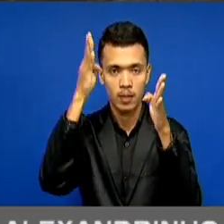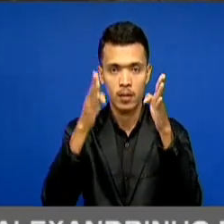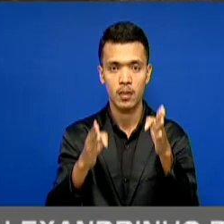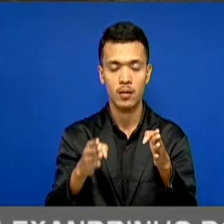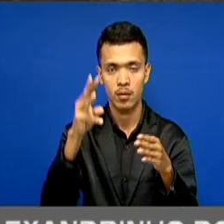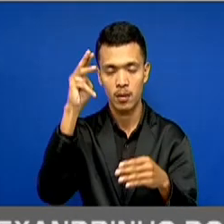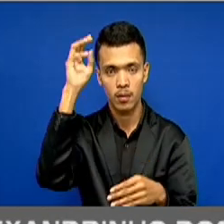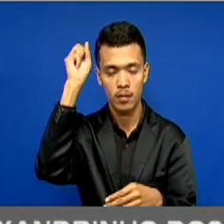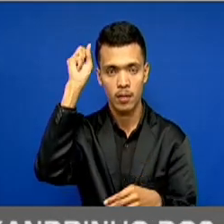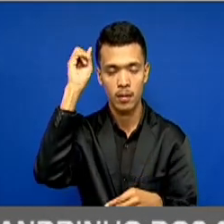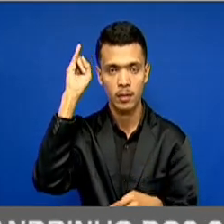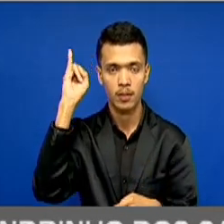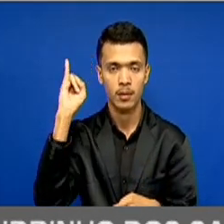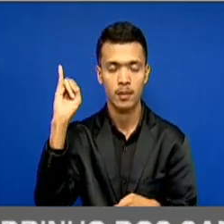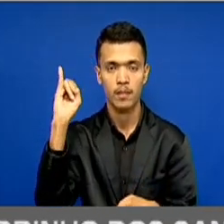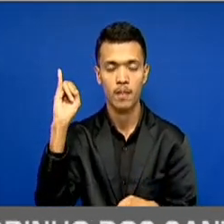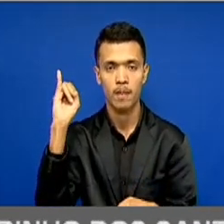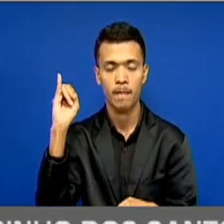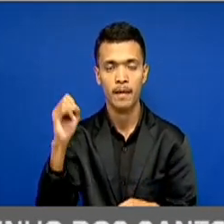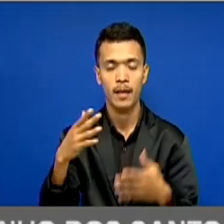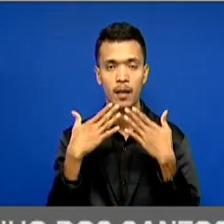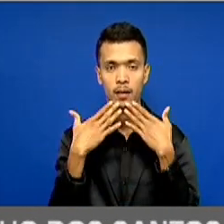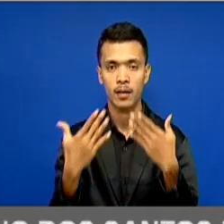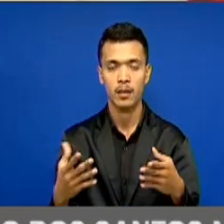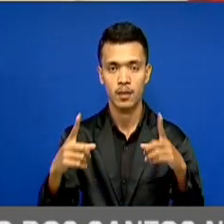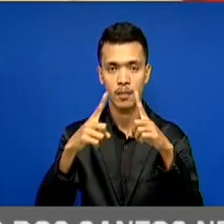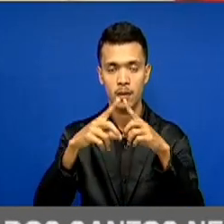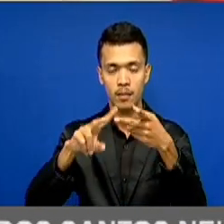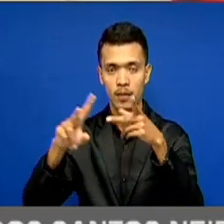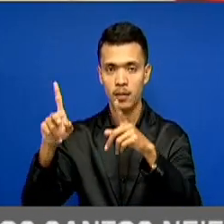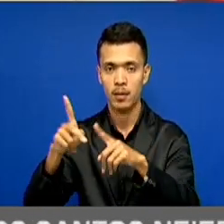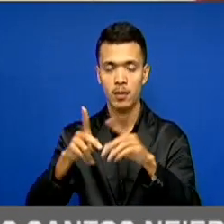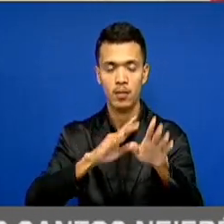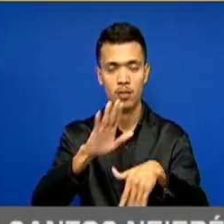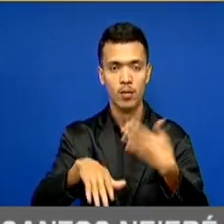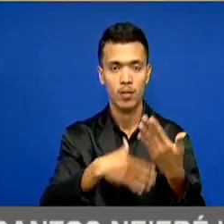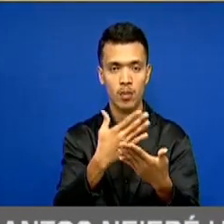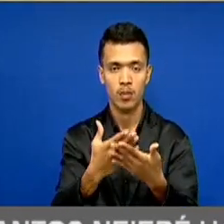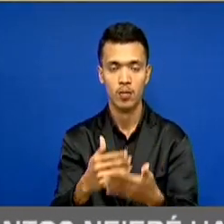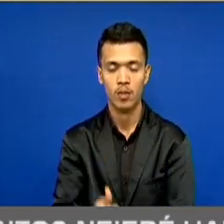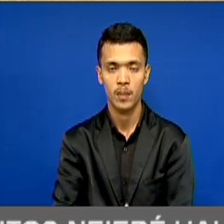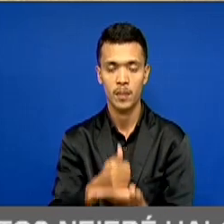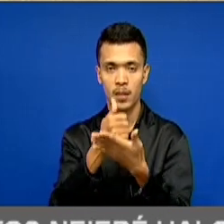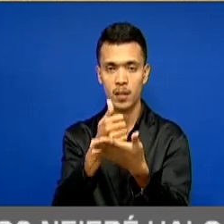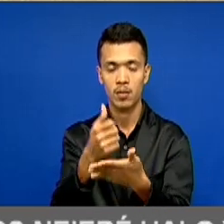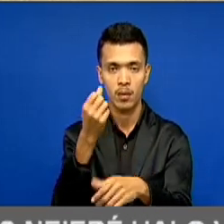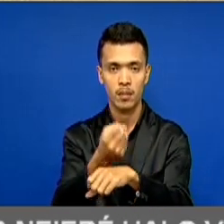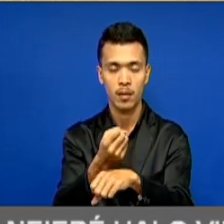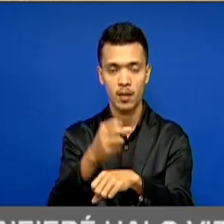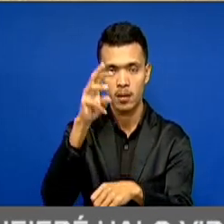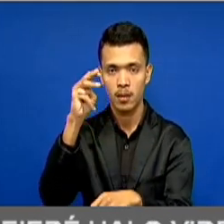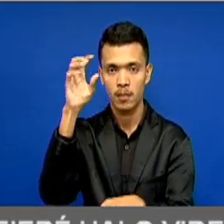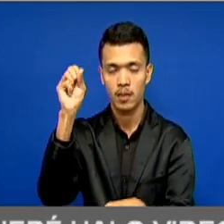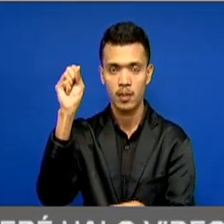no Inclusão, Verônica das Dores, agradece para doador no entidade Soto, durante o apoio Macaas